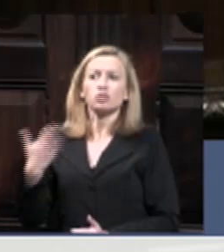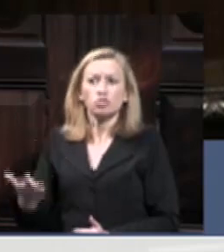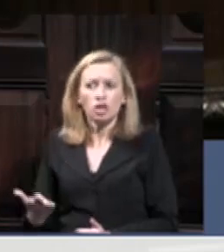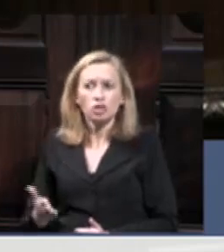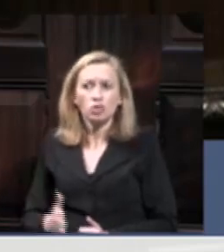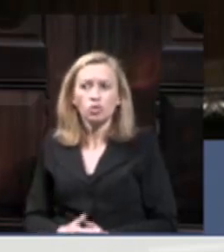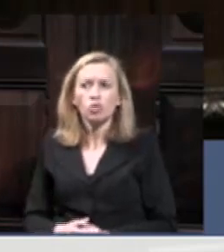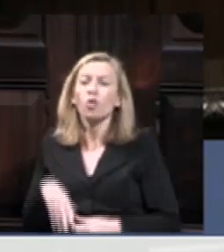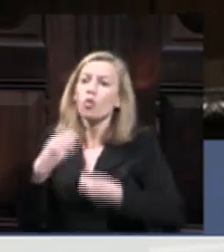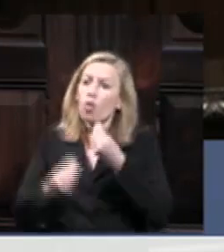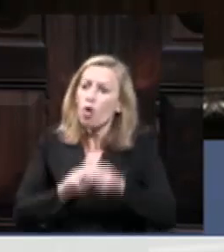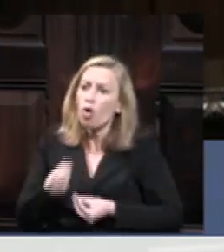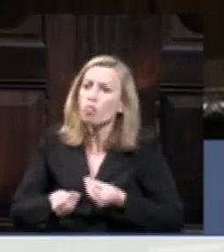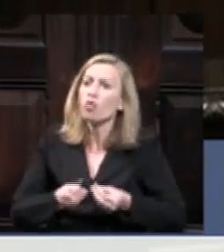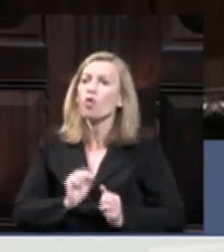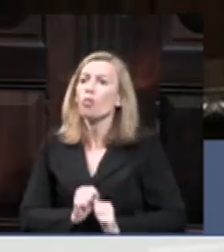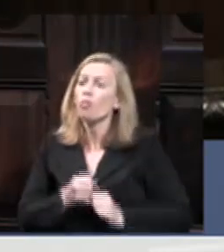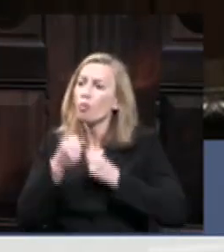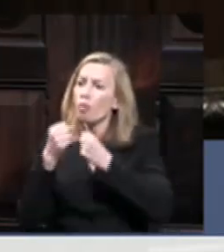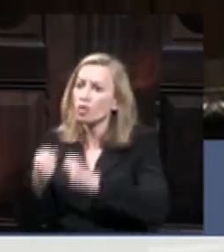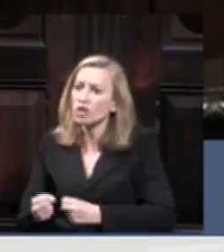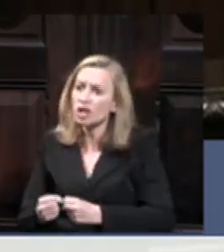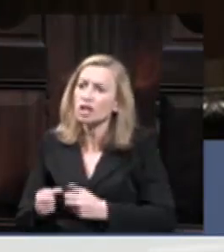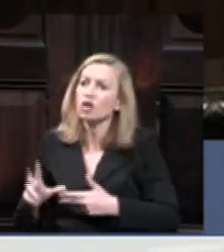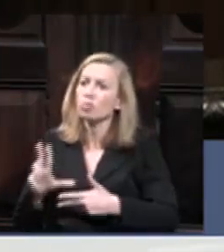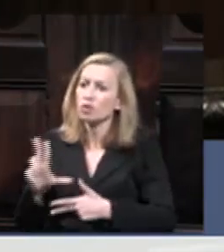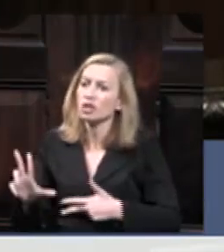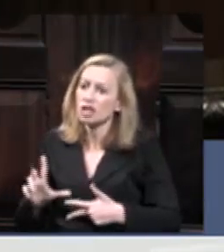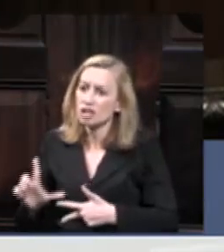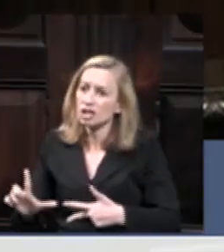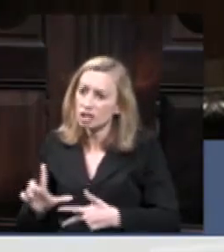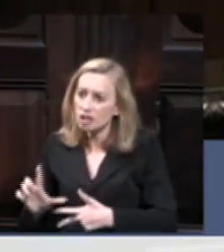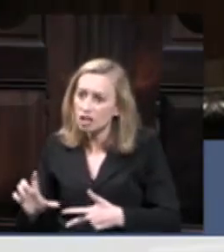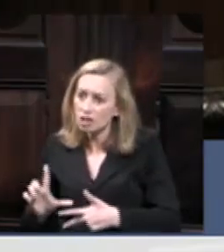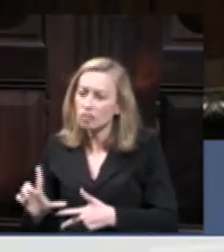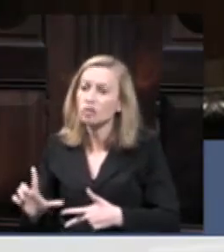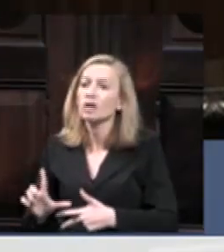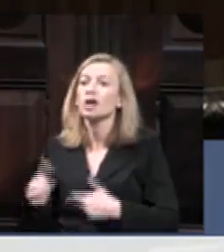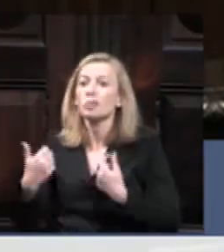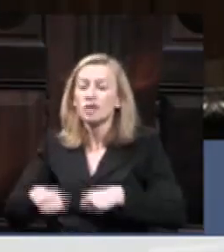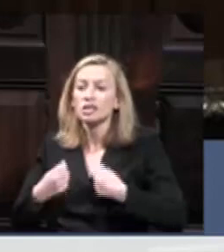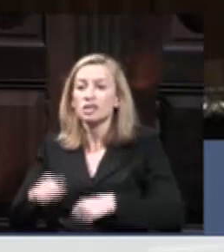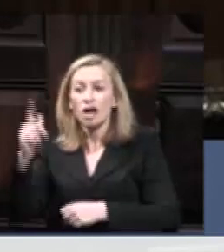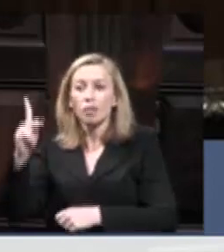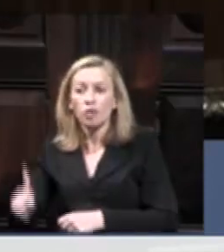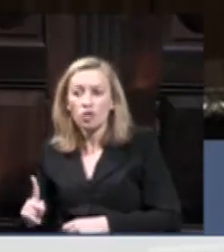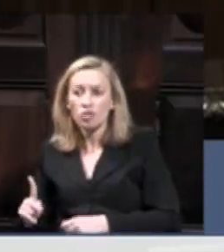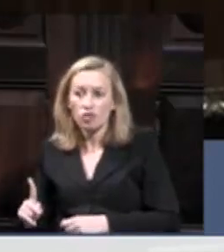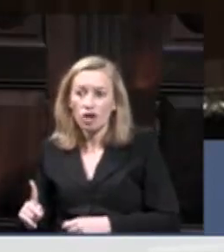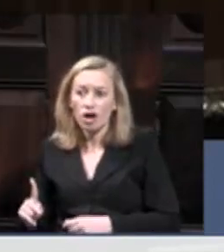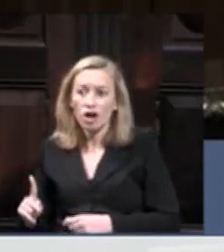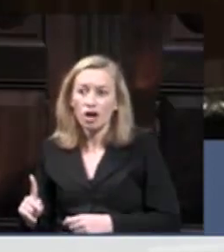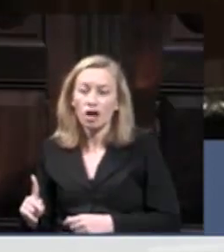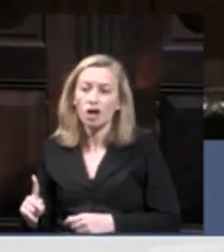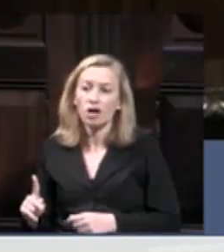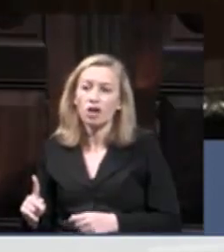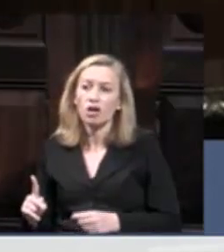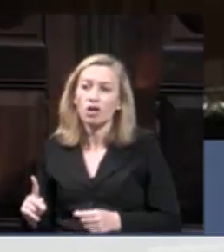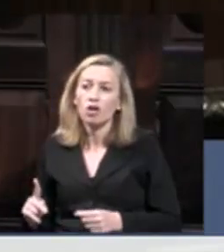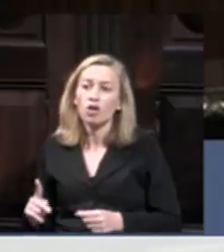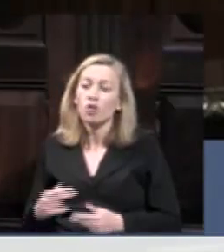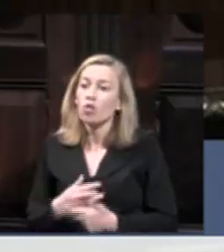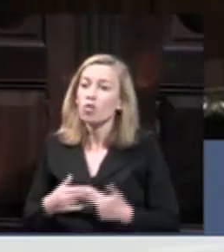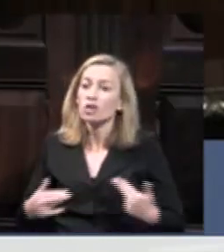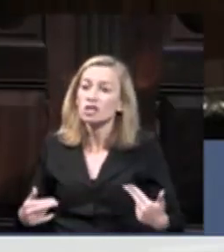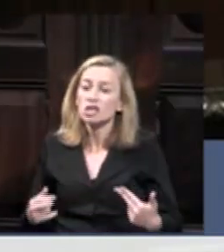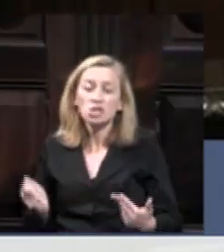o poder legislativo tenha que aprovar decretos legislativos para assustar atos do poder executivo que não quer